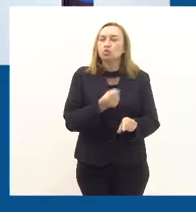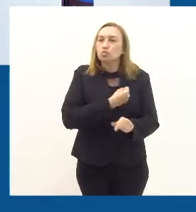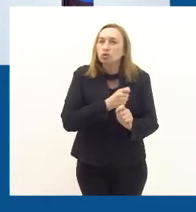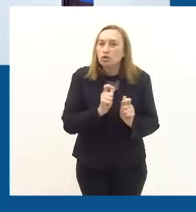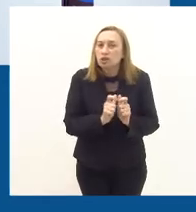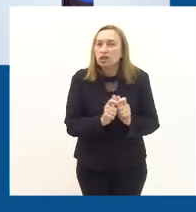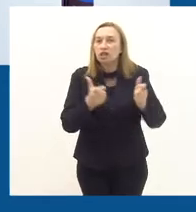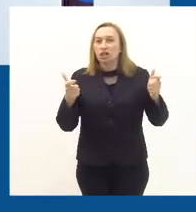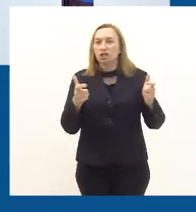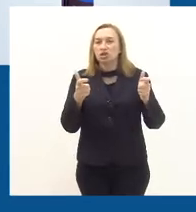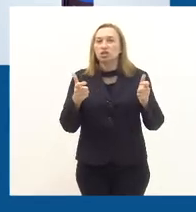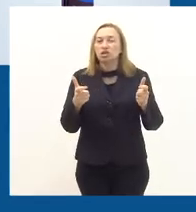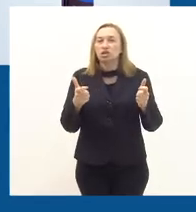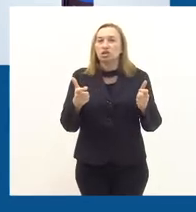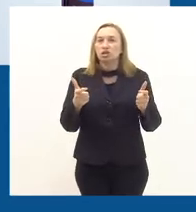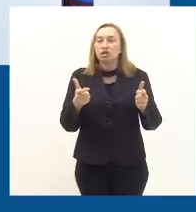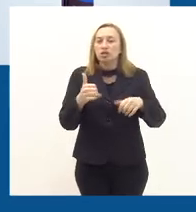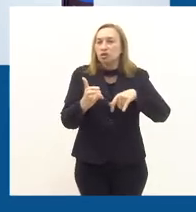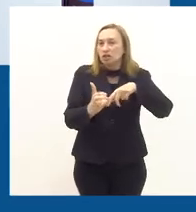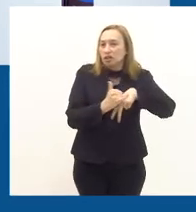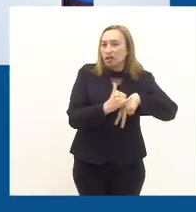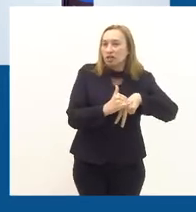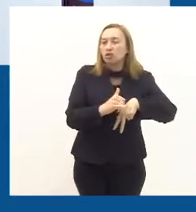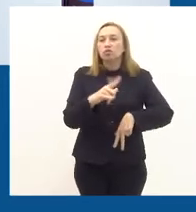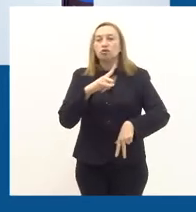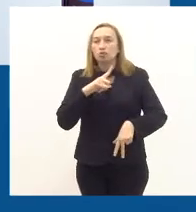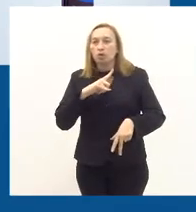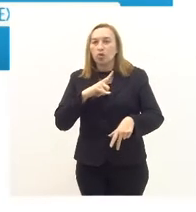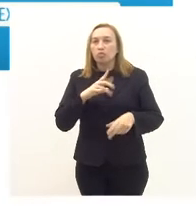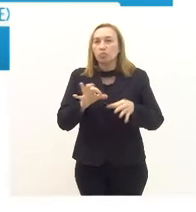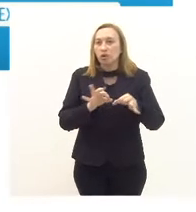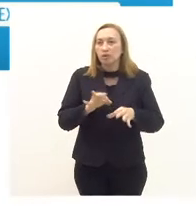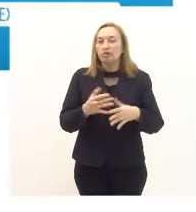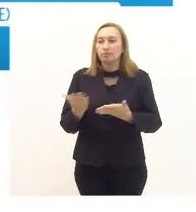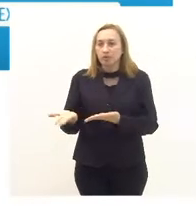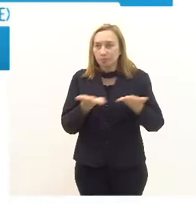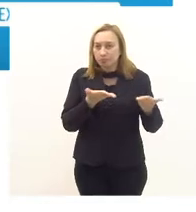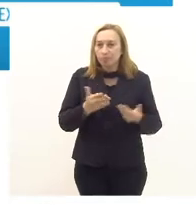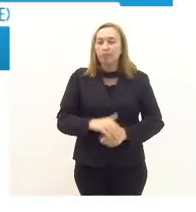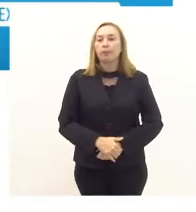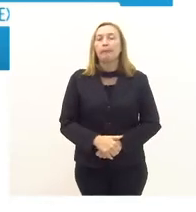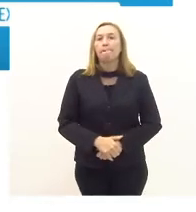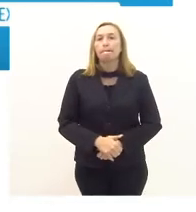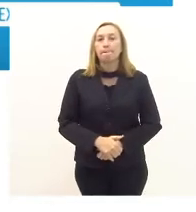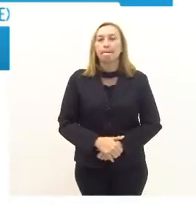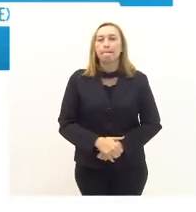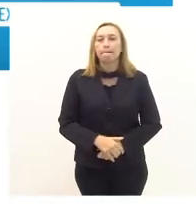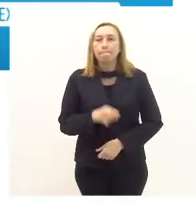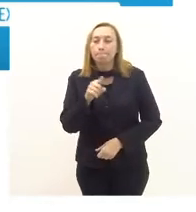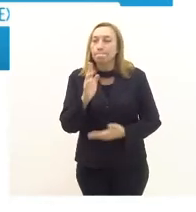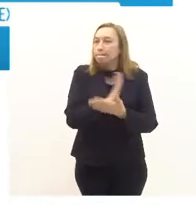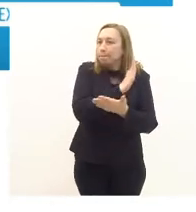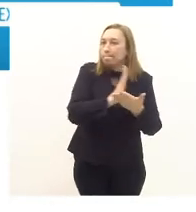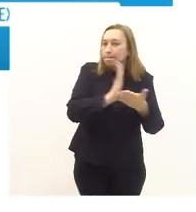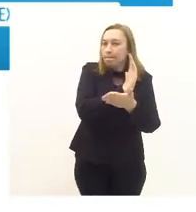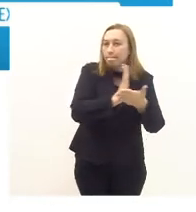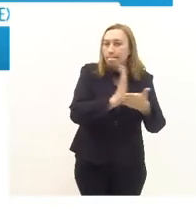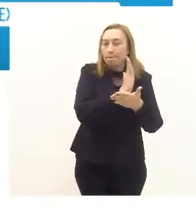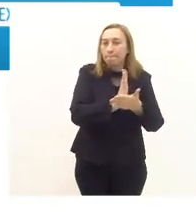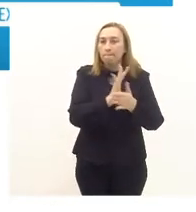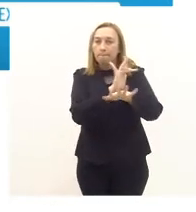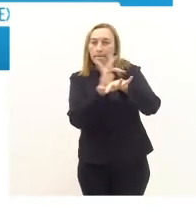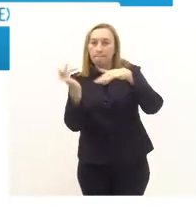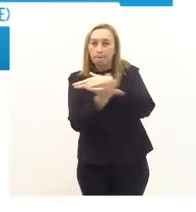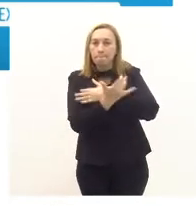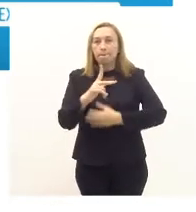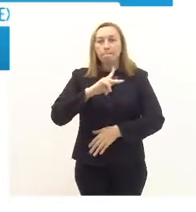aumento nos casos de atendimento do próprio programa. Pode passar. Ali são algumas redes sociais